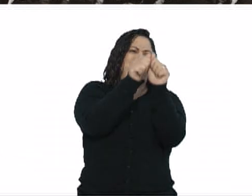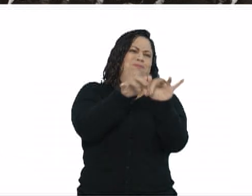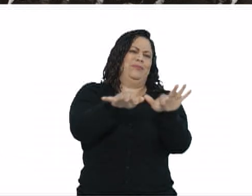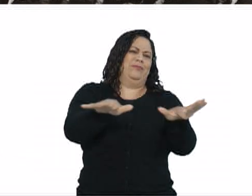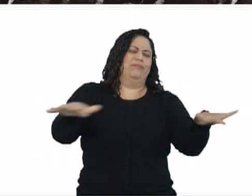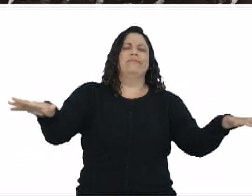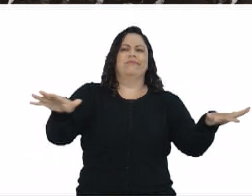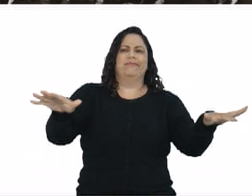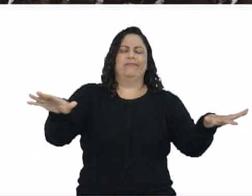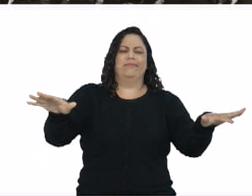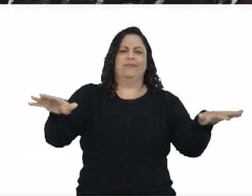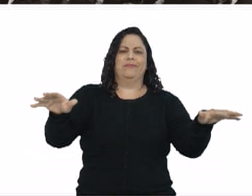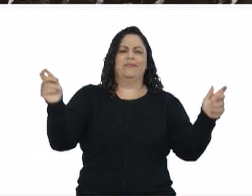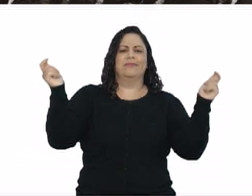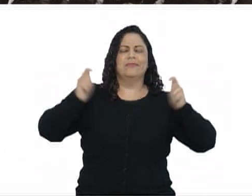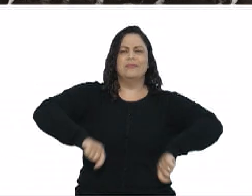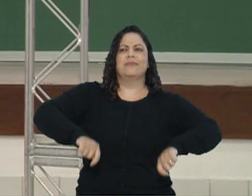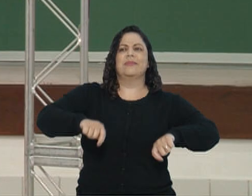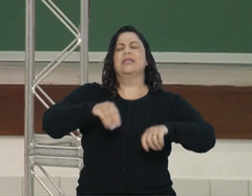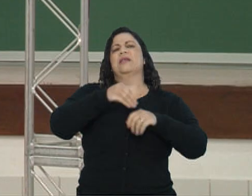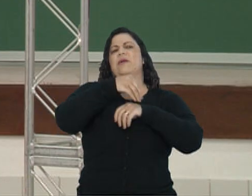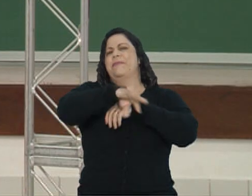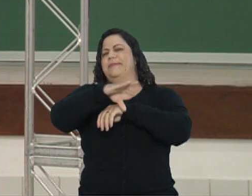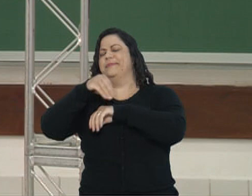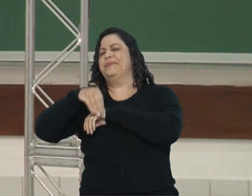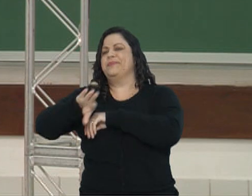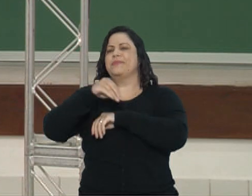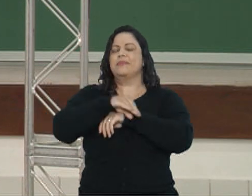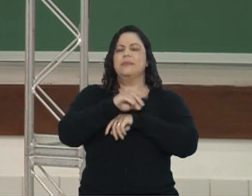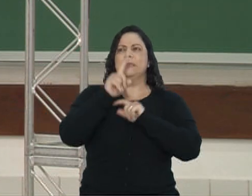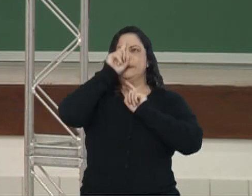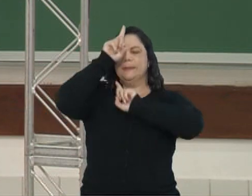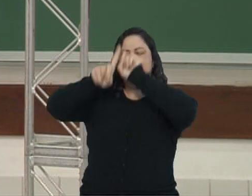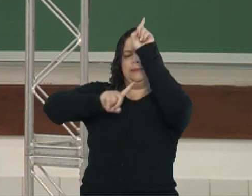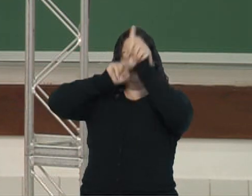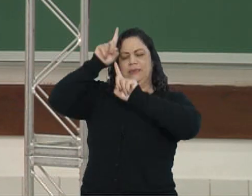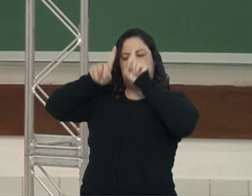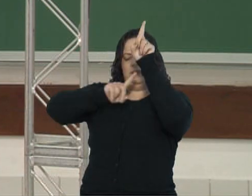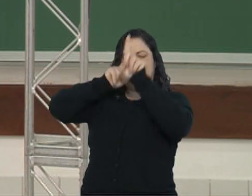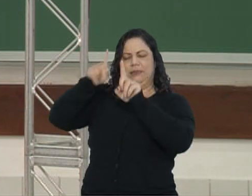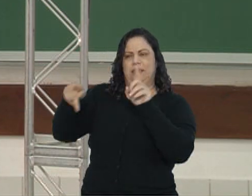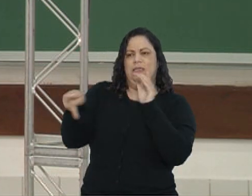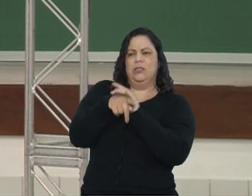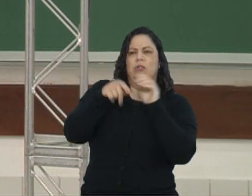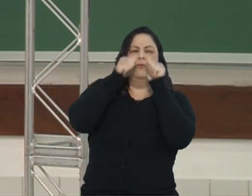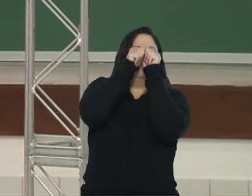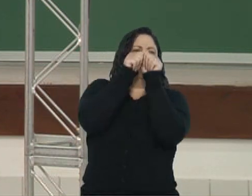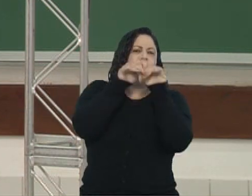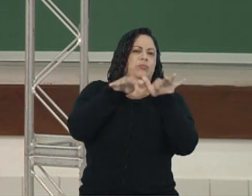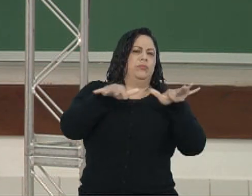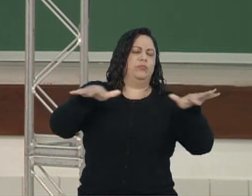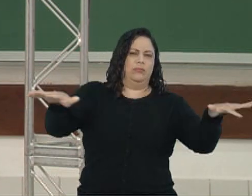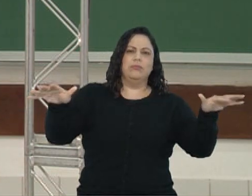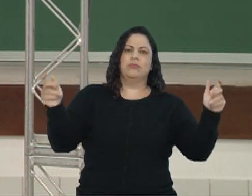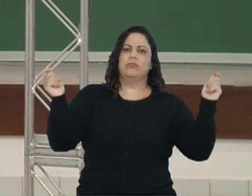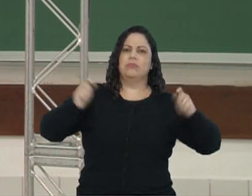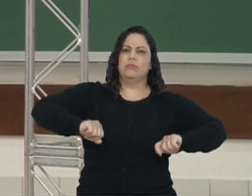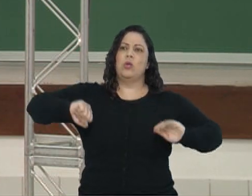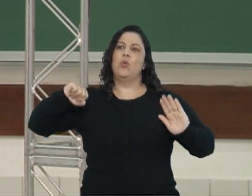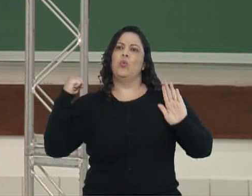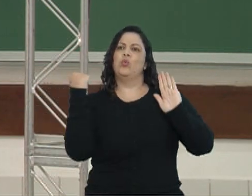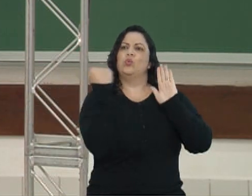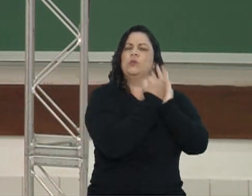militar, investimento massificado, né, nas ideias de propaganda dos Estados, entre os símbolos,